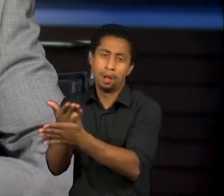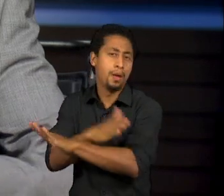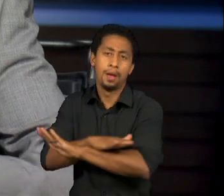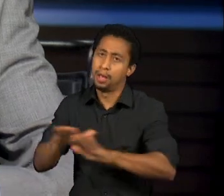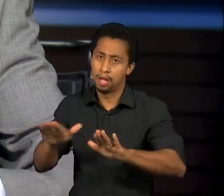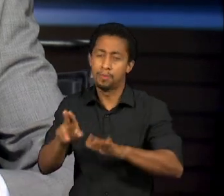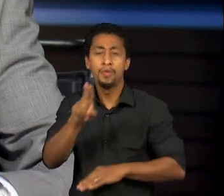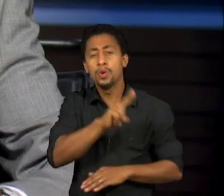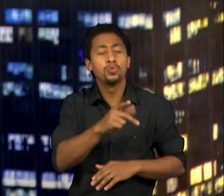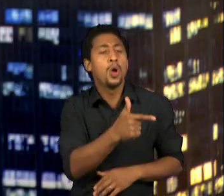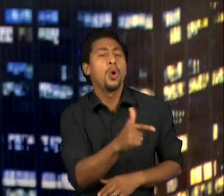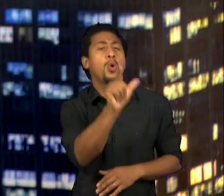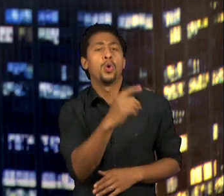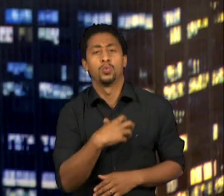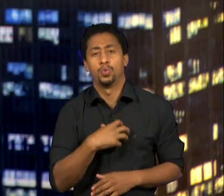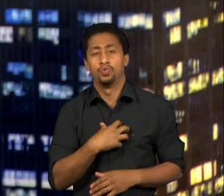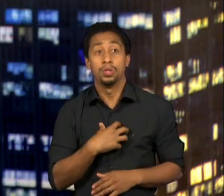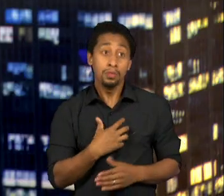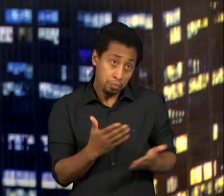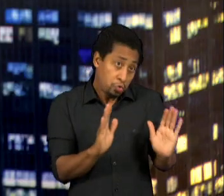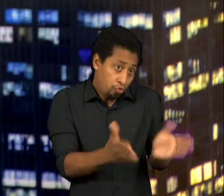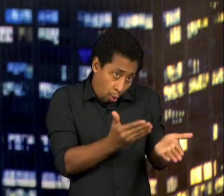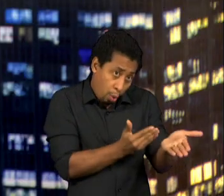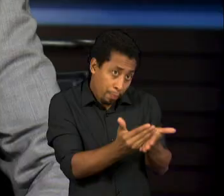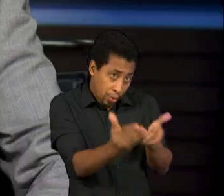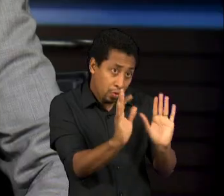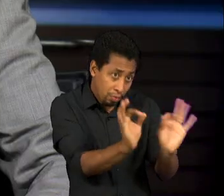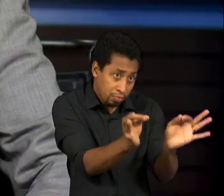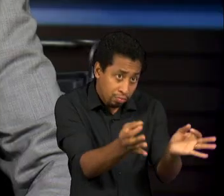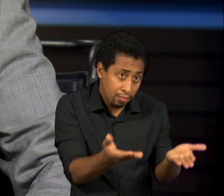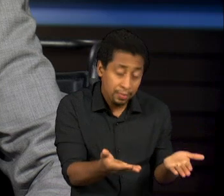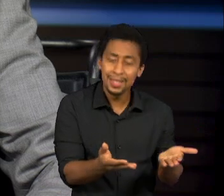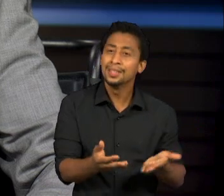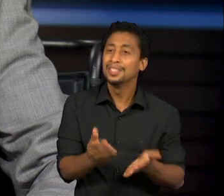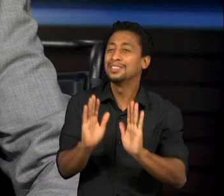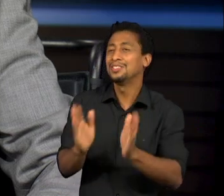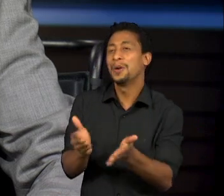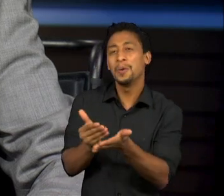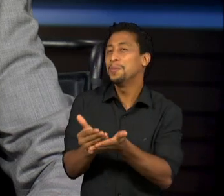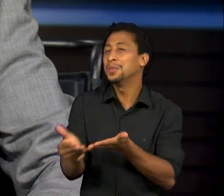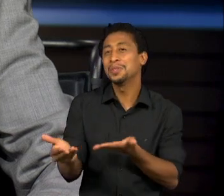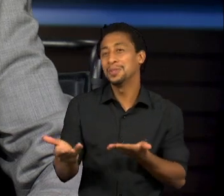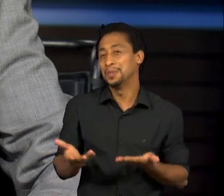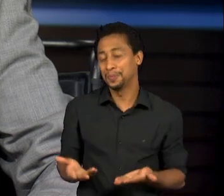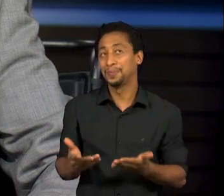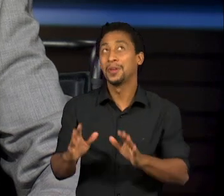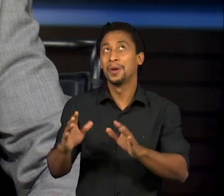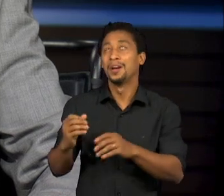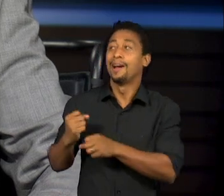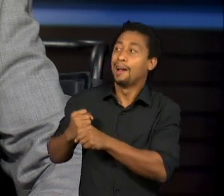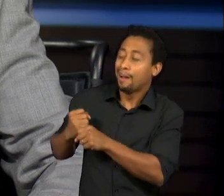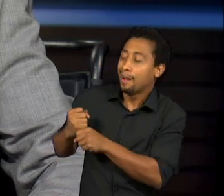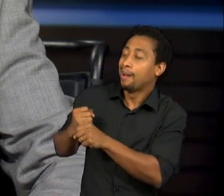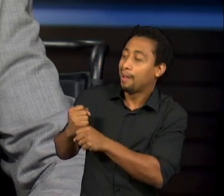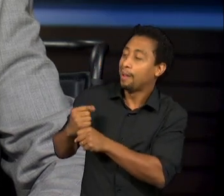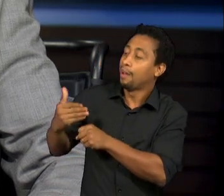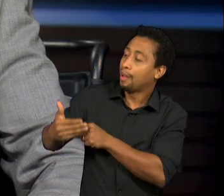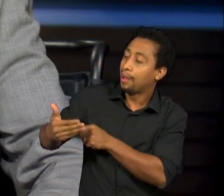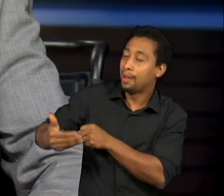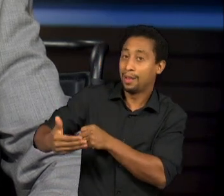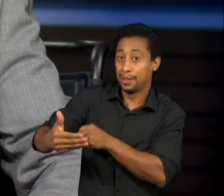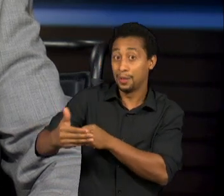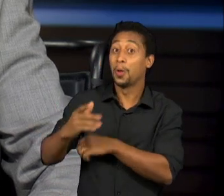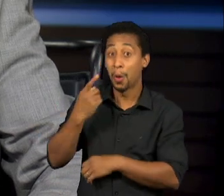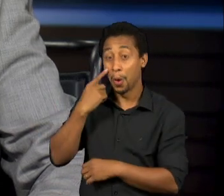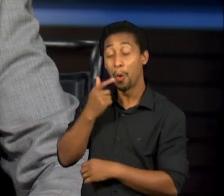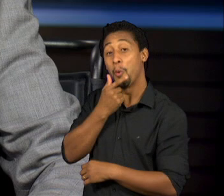outra maneira. Como já está sendo, inclusive, não é? E a gente, passados alguns anos da previsão de